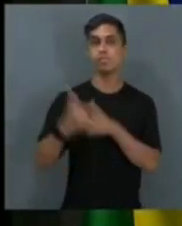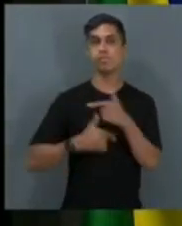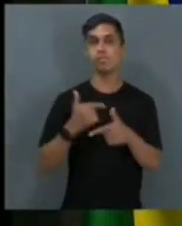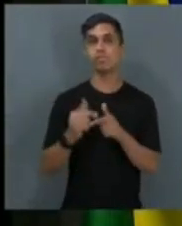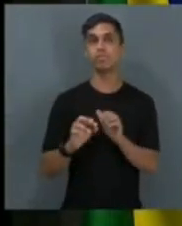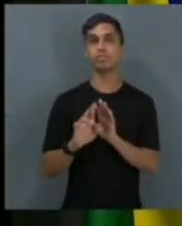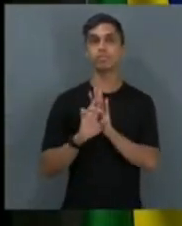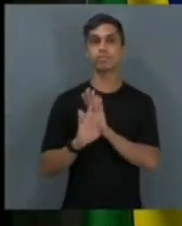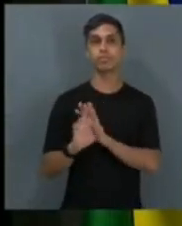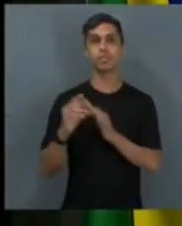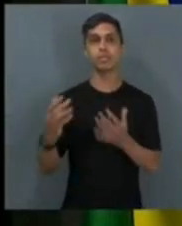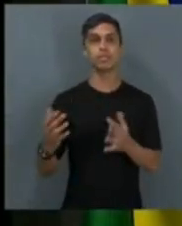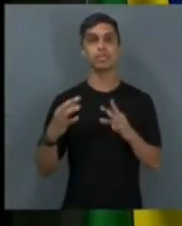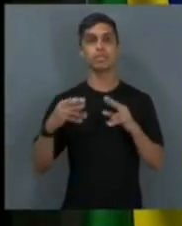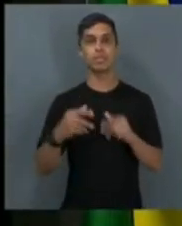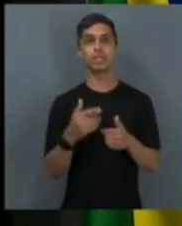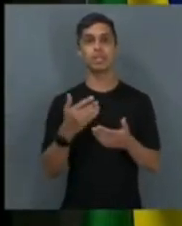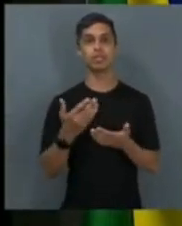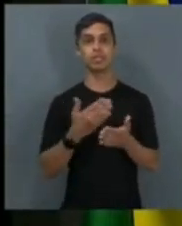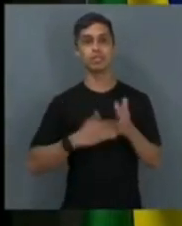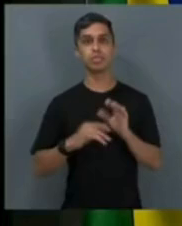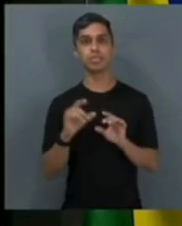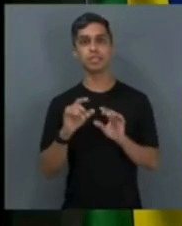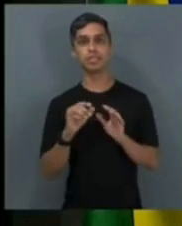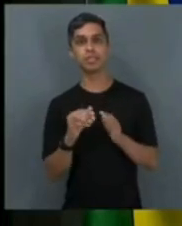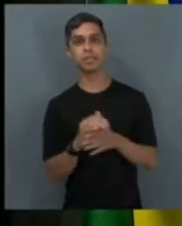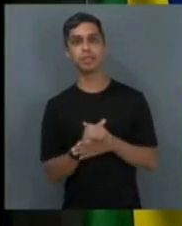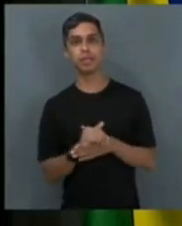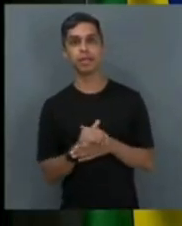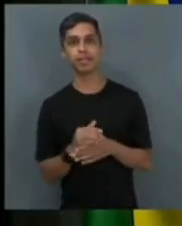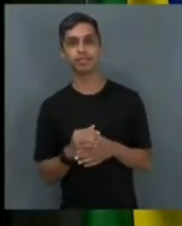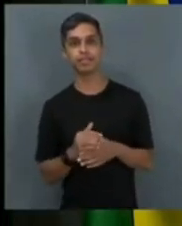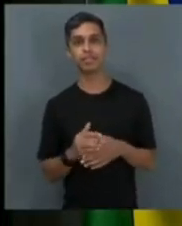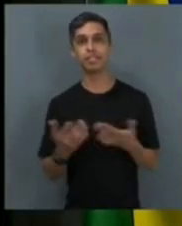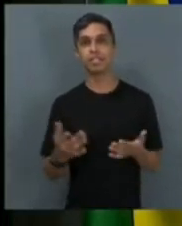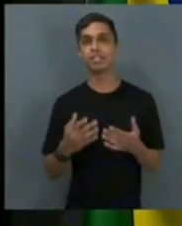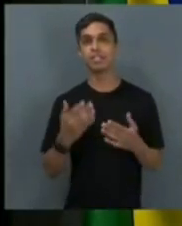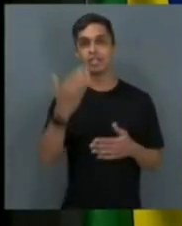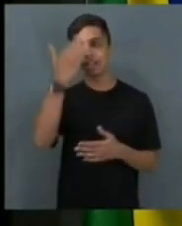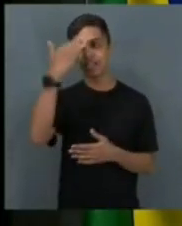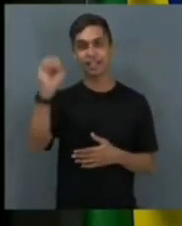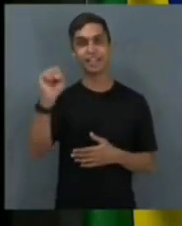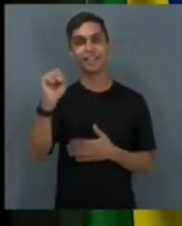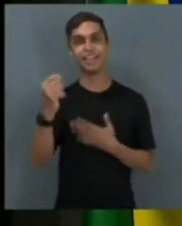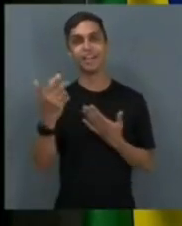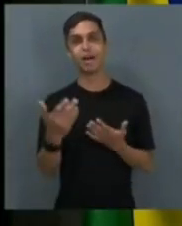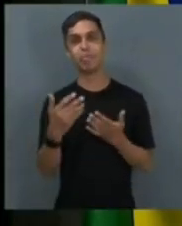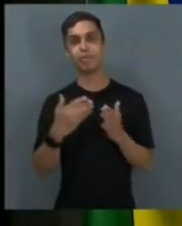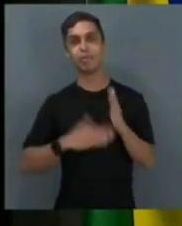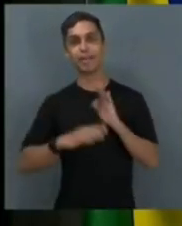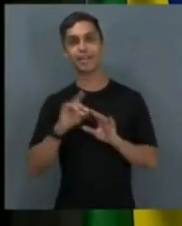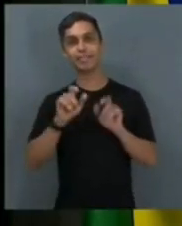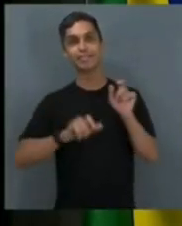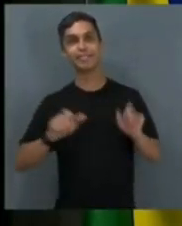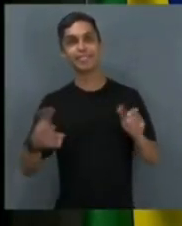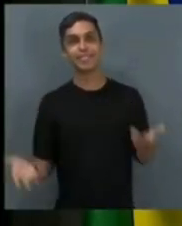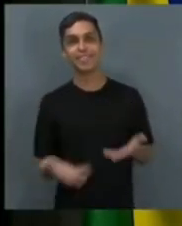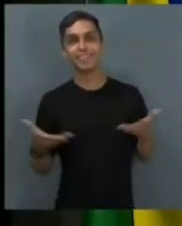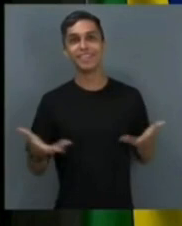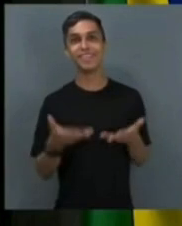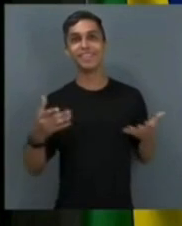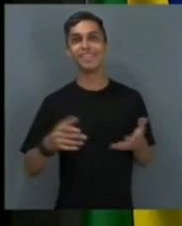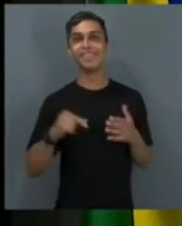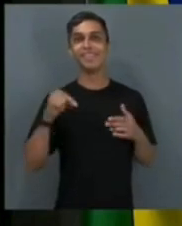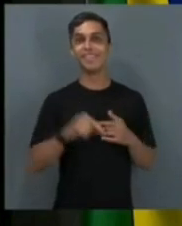relator da matéria no plenário, que com tanta habilidade e sabedoria relata a matéria, para incentivarmos